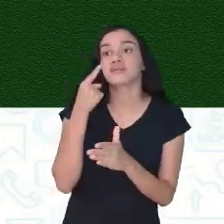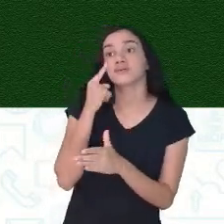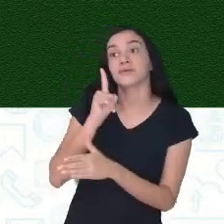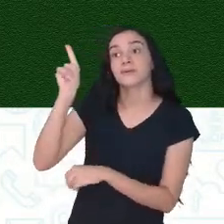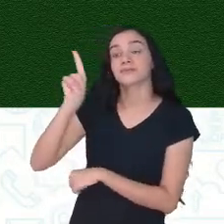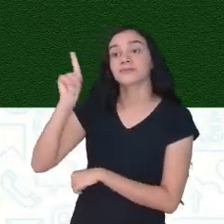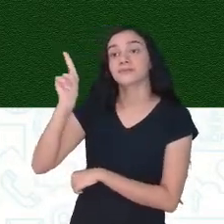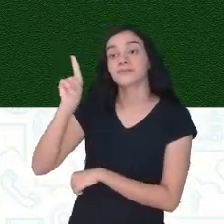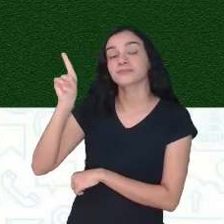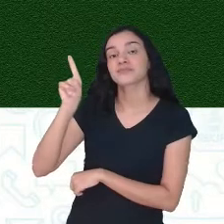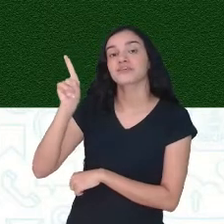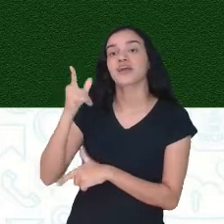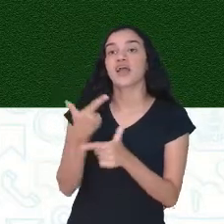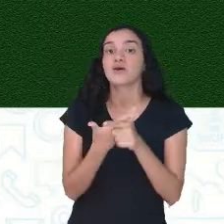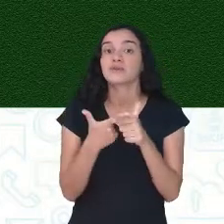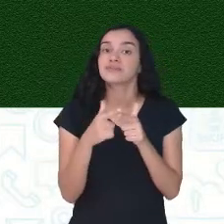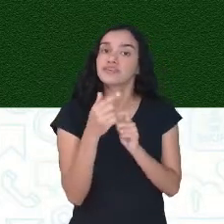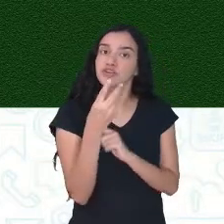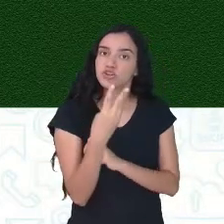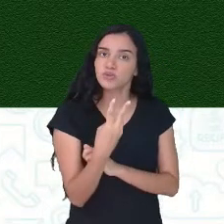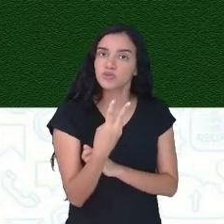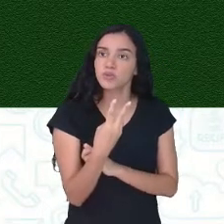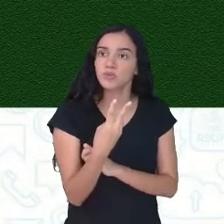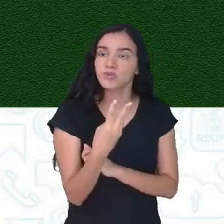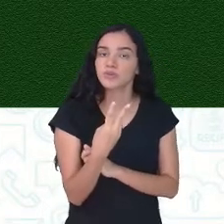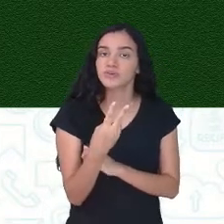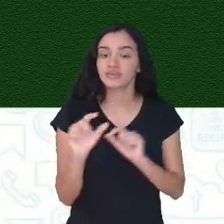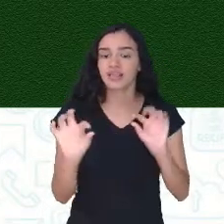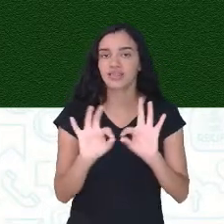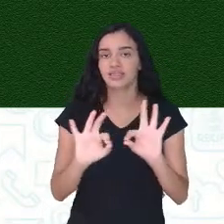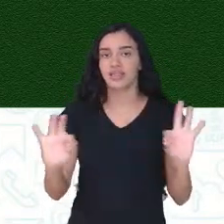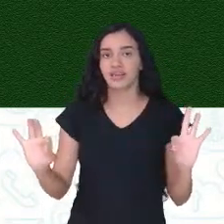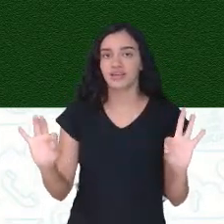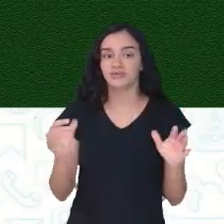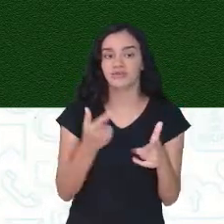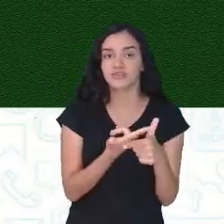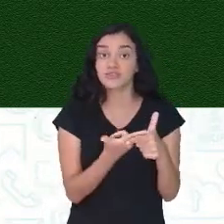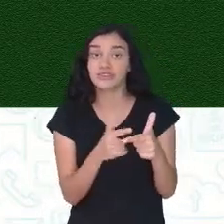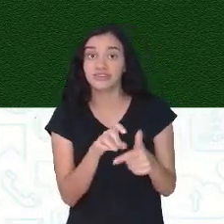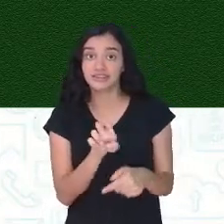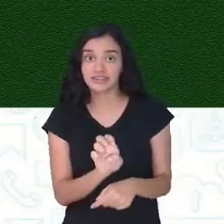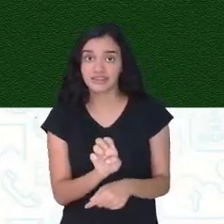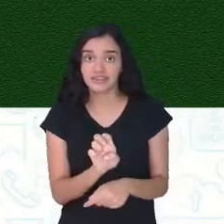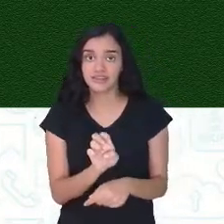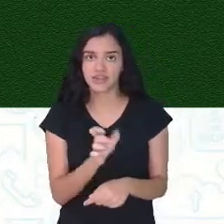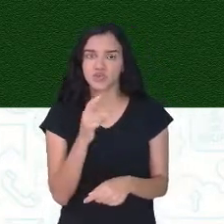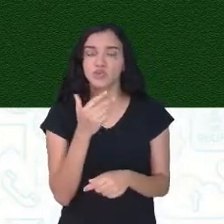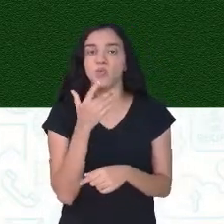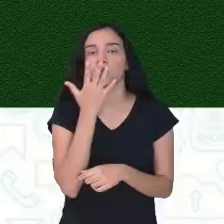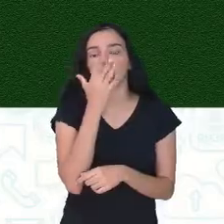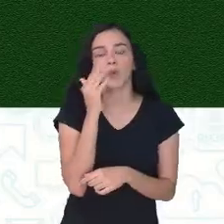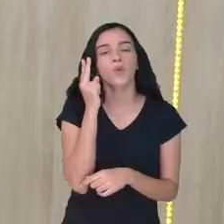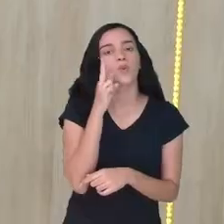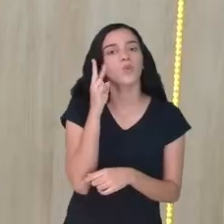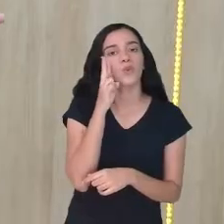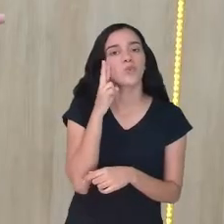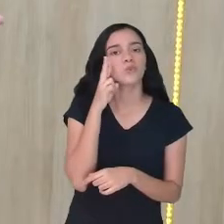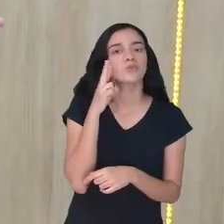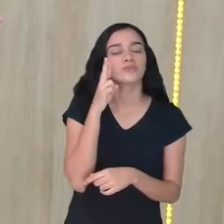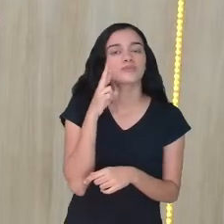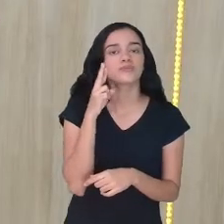primeiro, eu dividi em 2, aqui eu dividi em 5, no rosa, e na maioria das